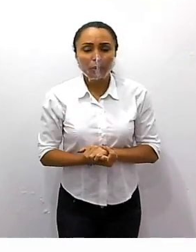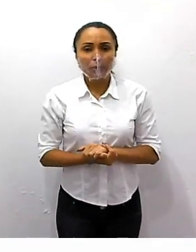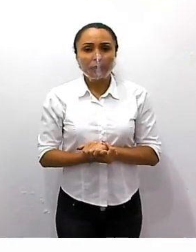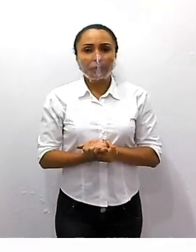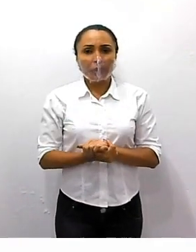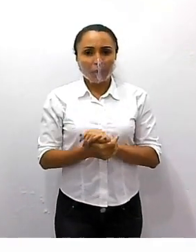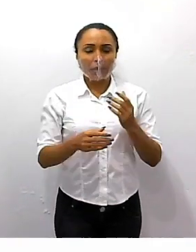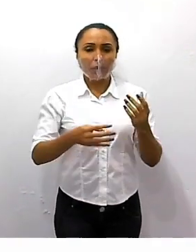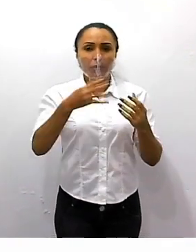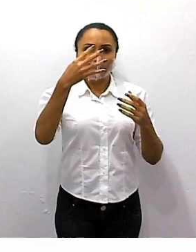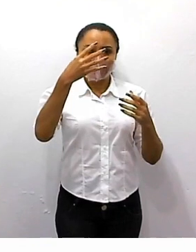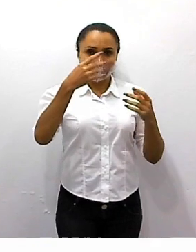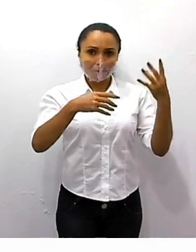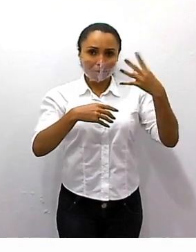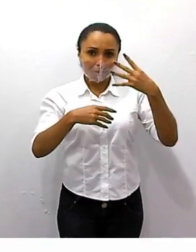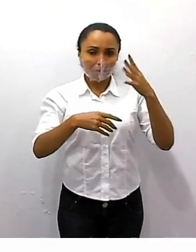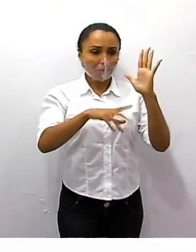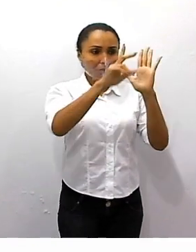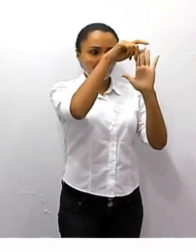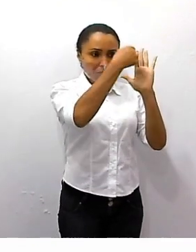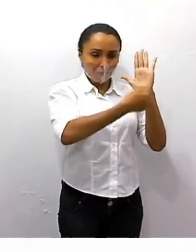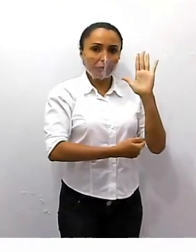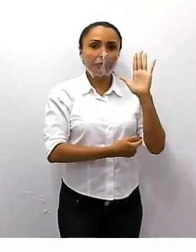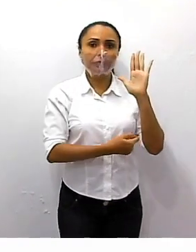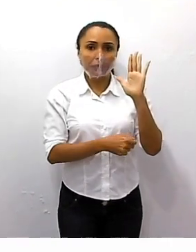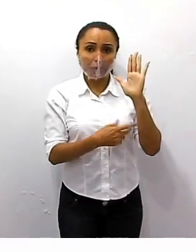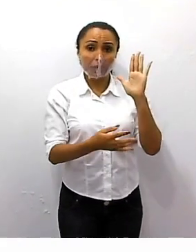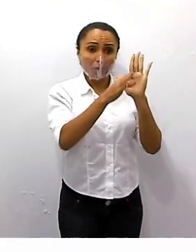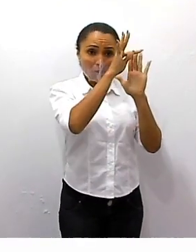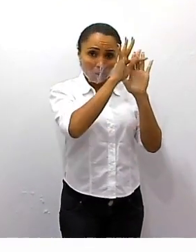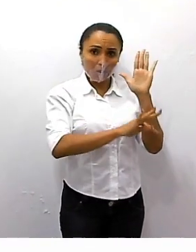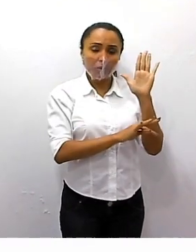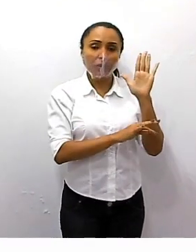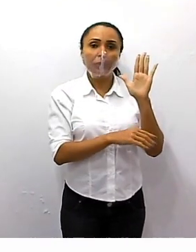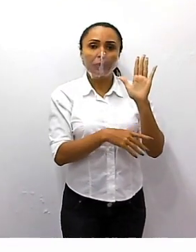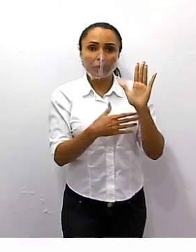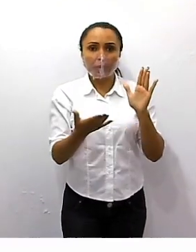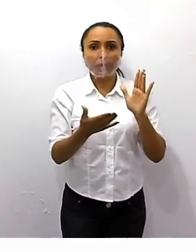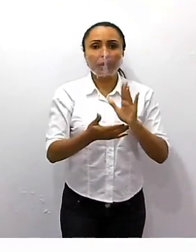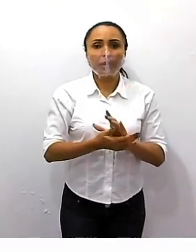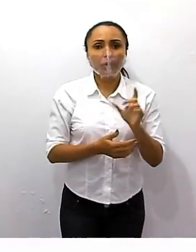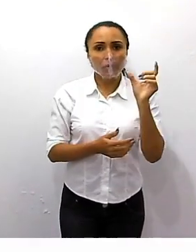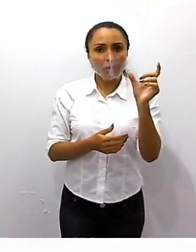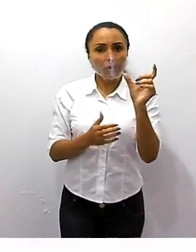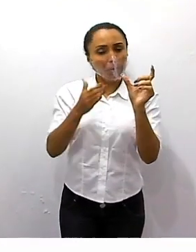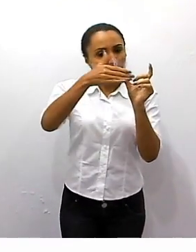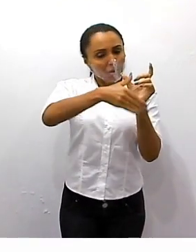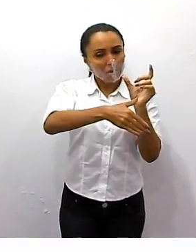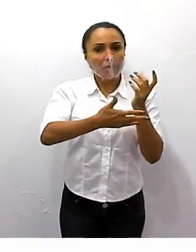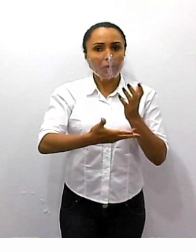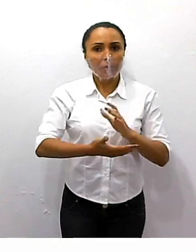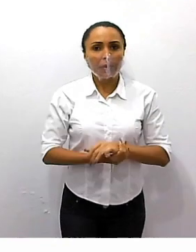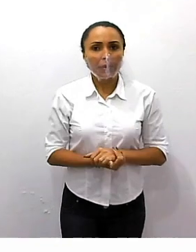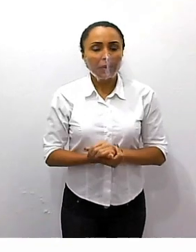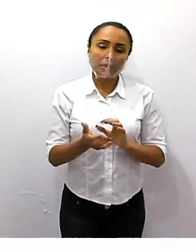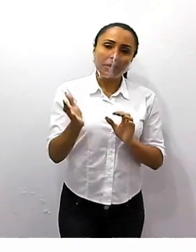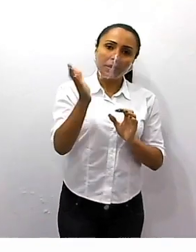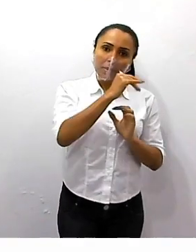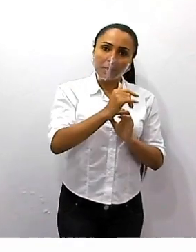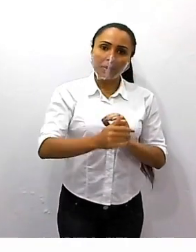se refere aos elementos de coesão textual, né? E conjunção faz parte deles, não é isso? Simbora, eu tenho aí,